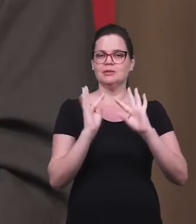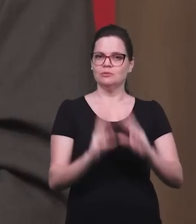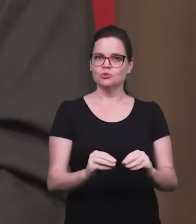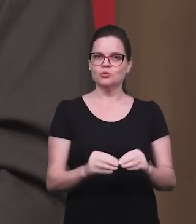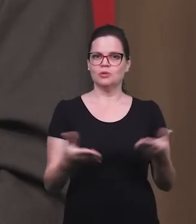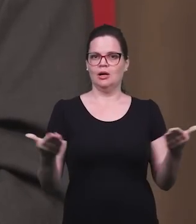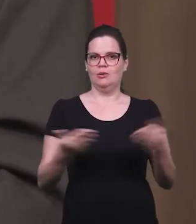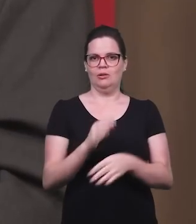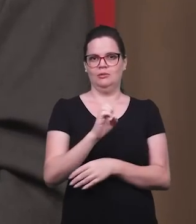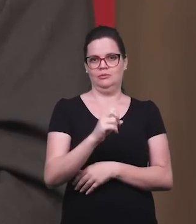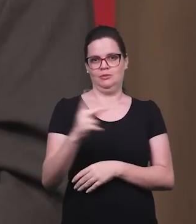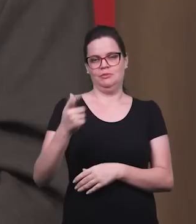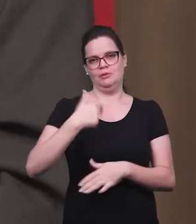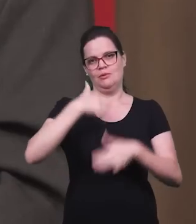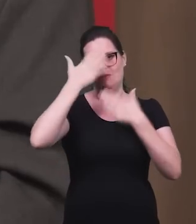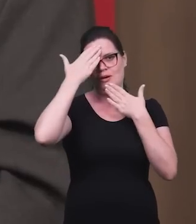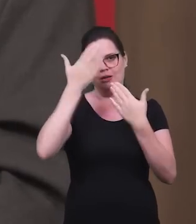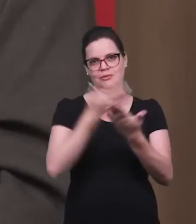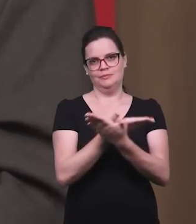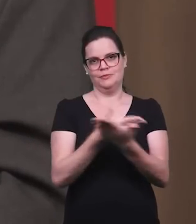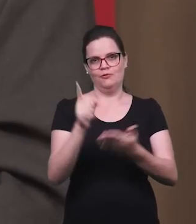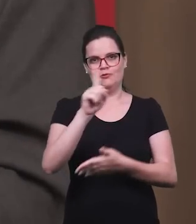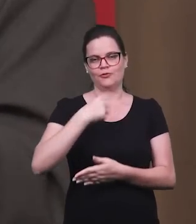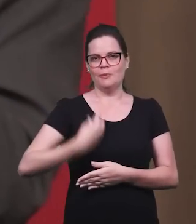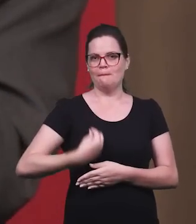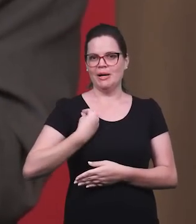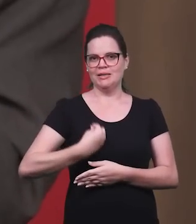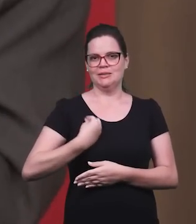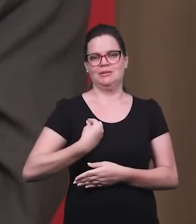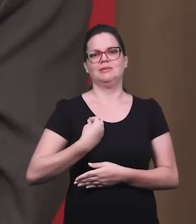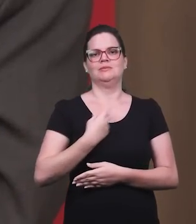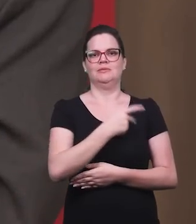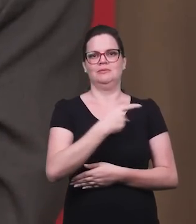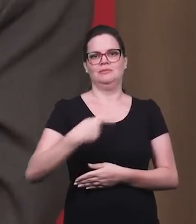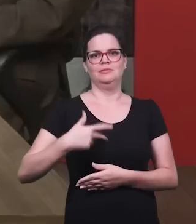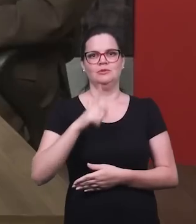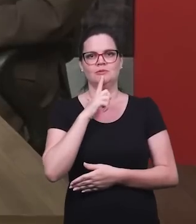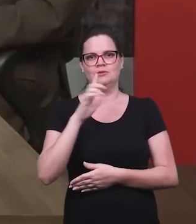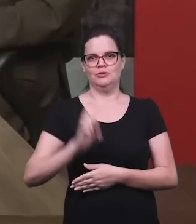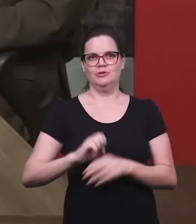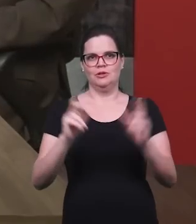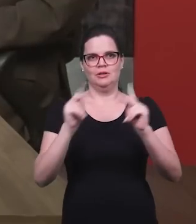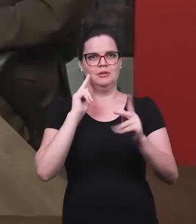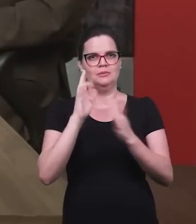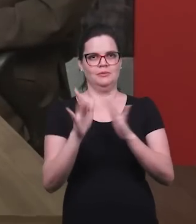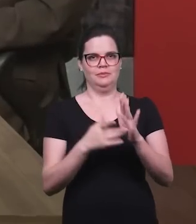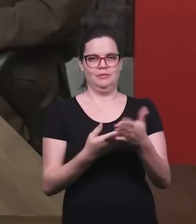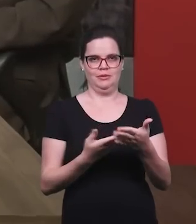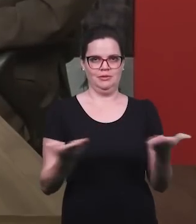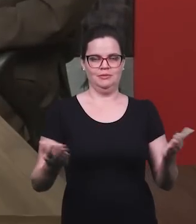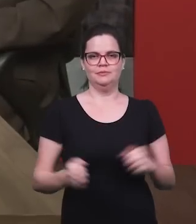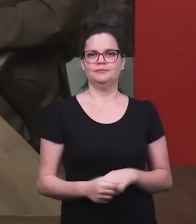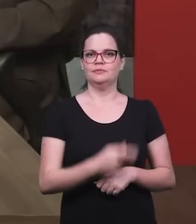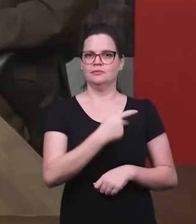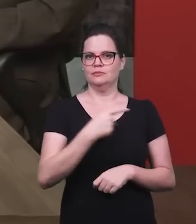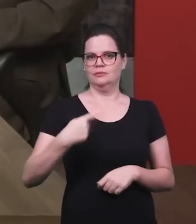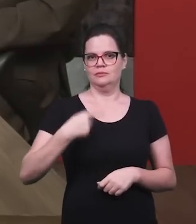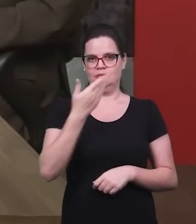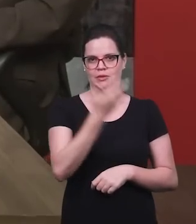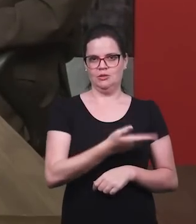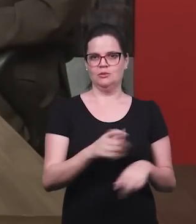esse episódio. Agradecemos a participação aqui do pastor Luiz Eugênio. Paz a todos. A